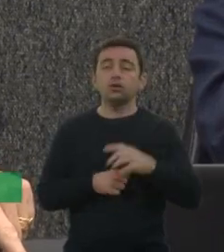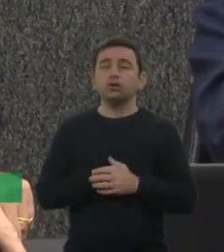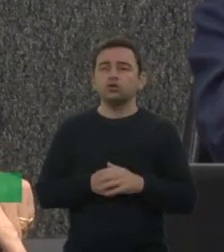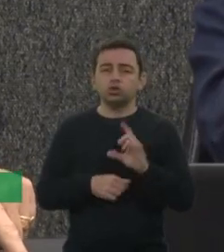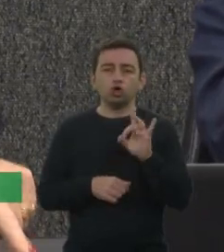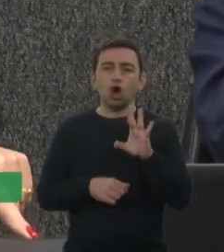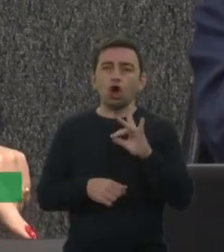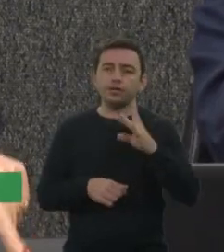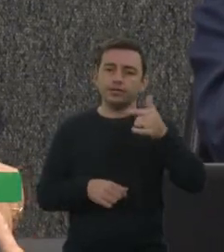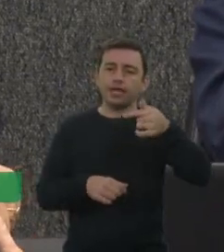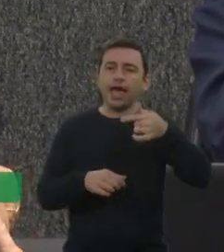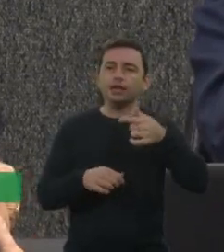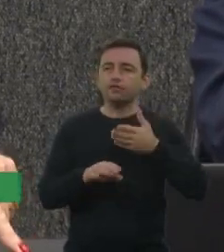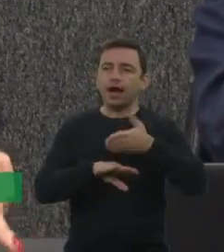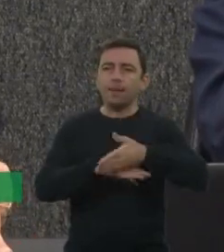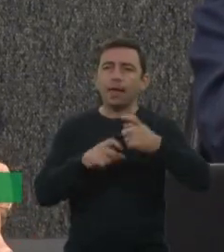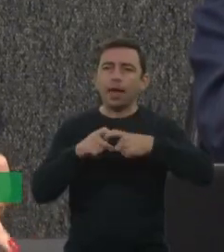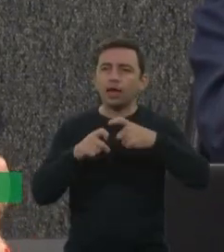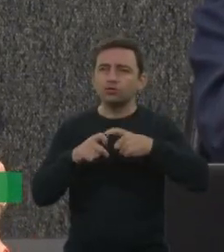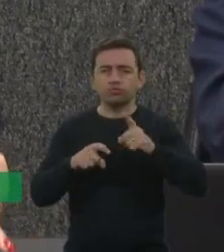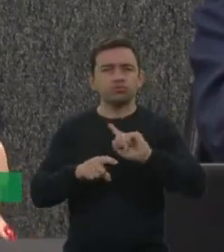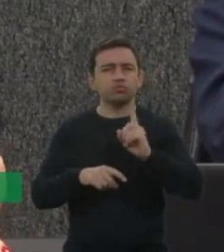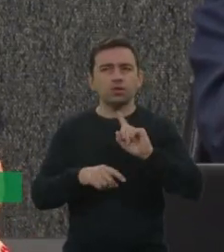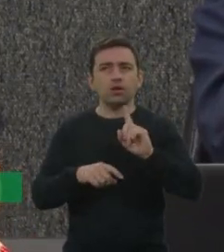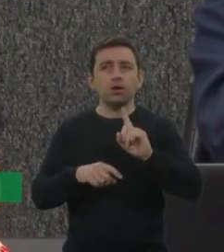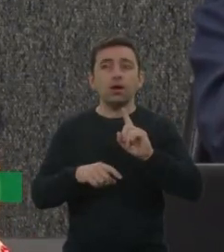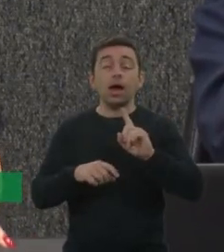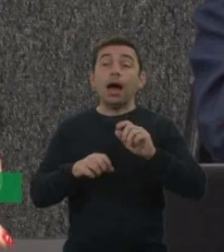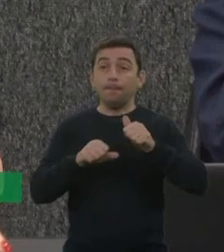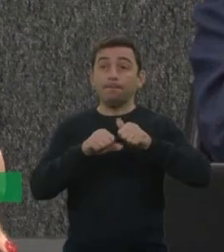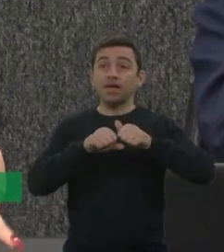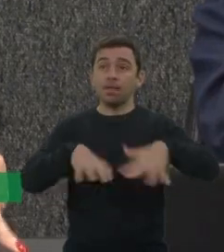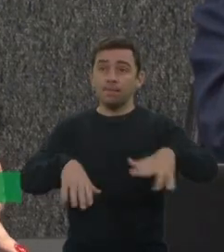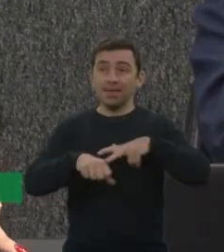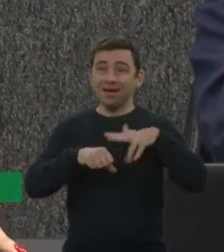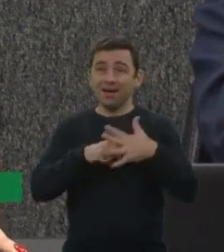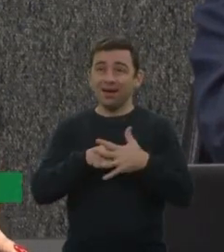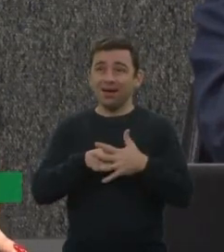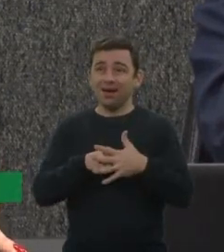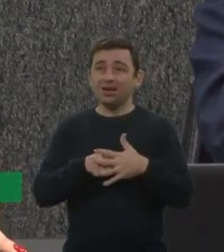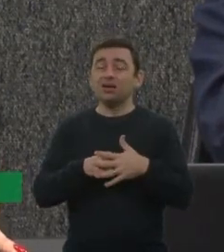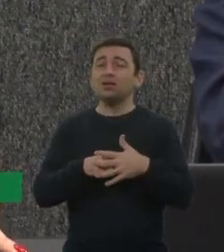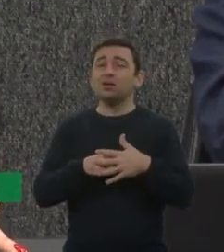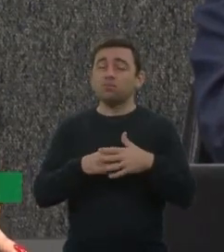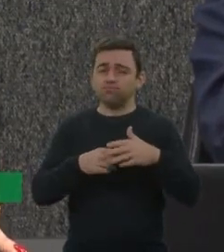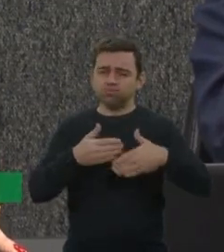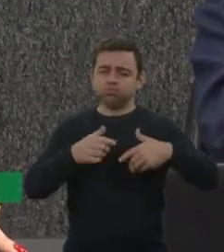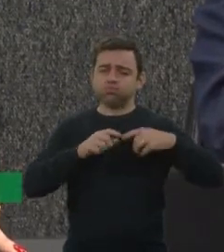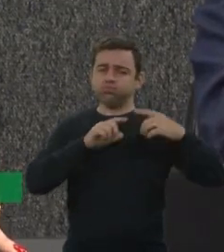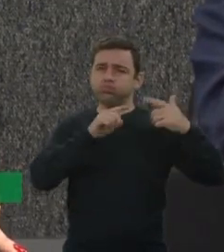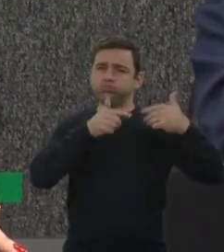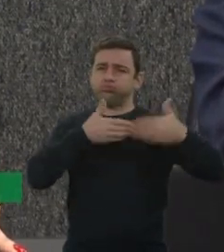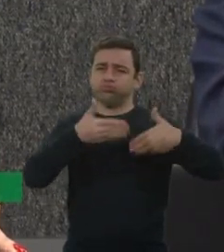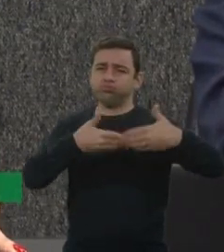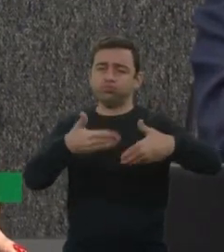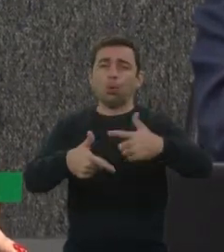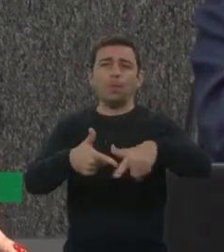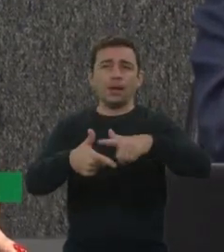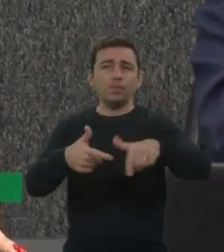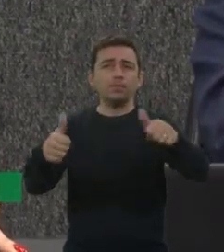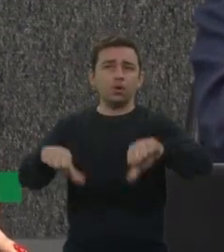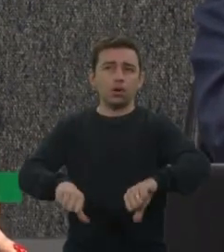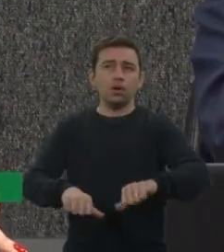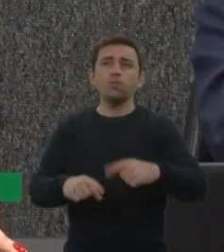consultas. A pandemia está nos deixando legados muito mais complexos. Por que que no ano passado, mesmo